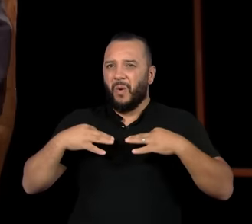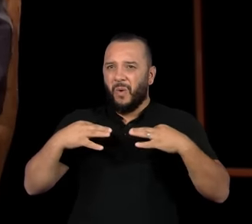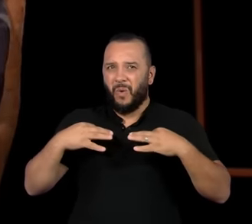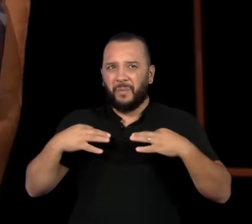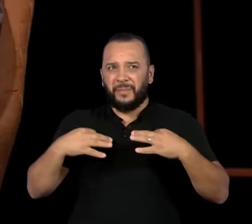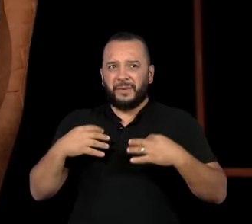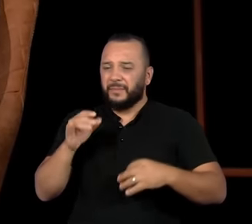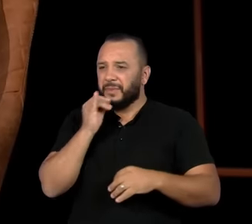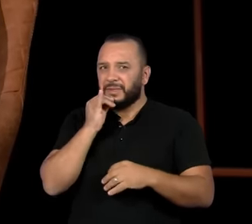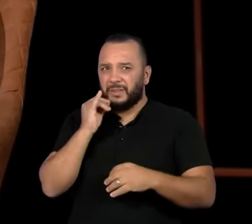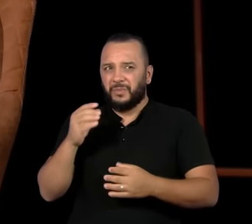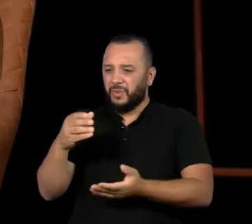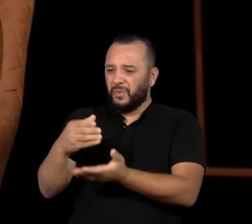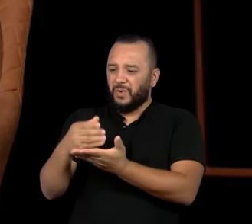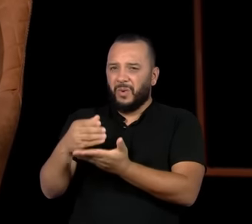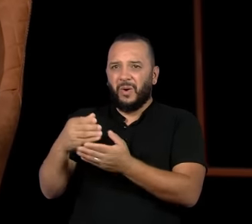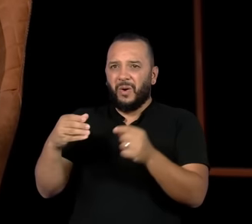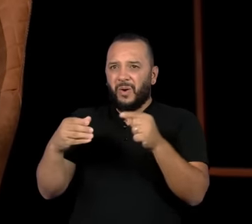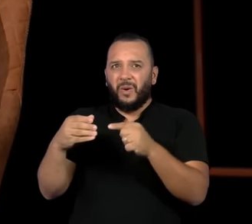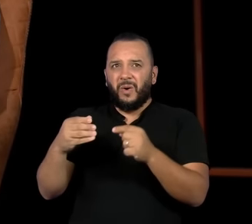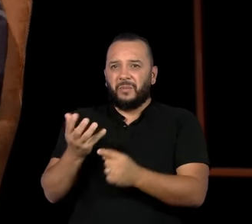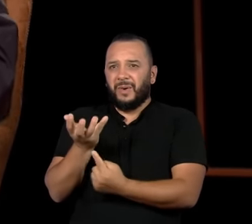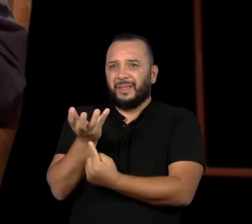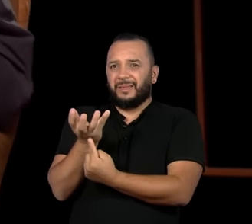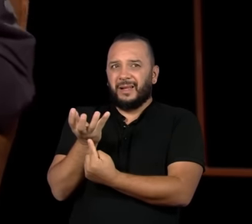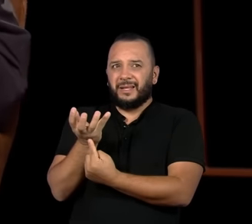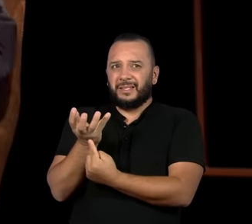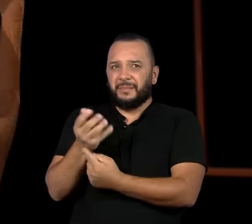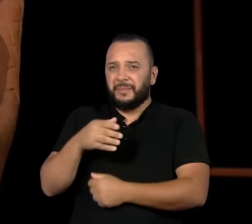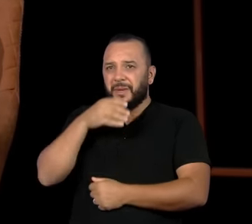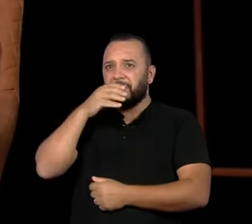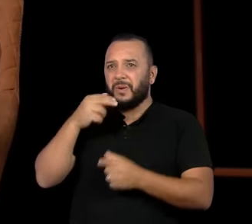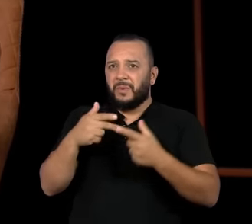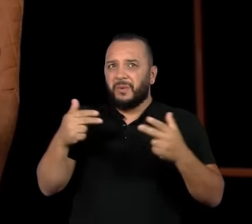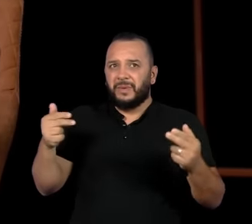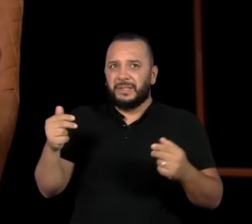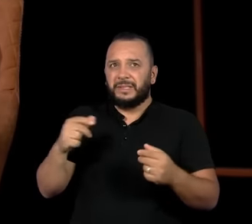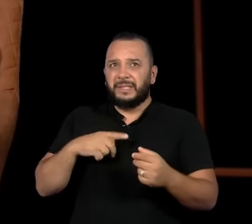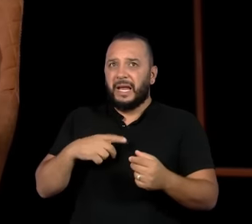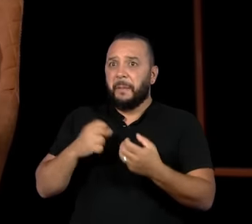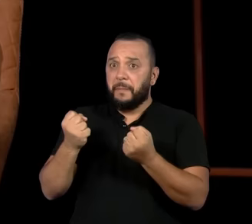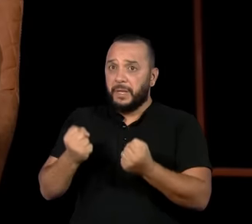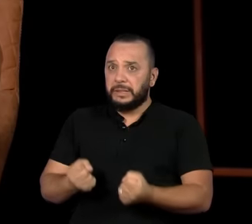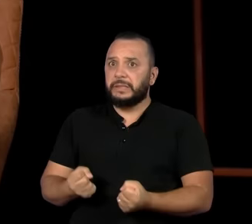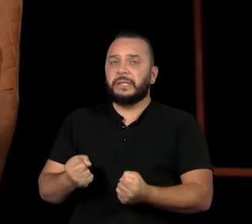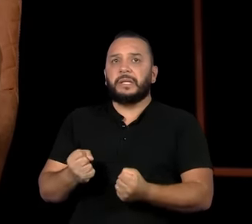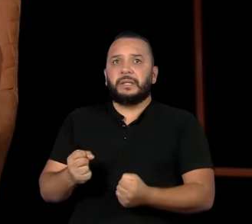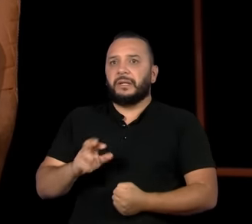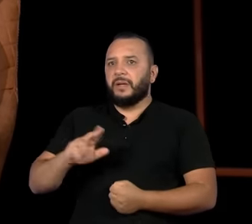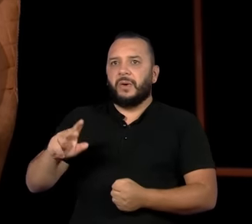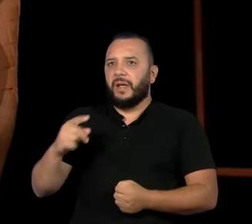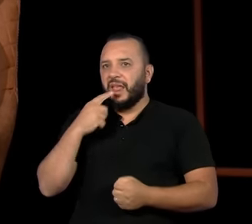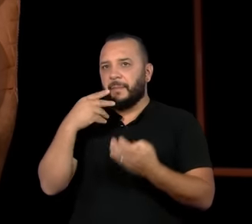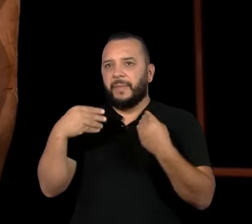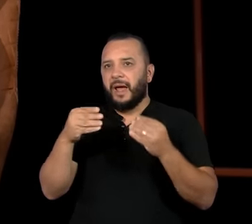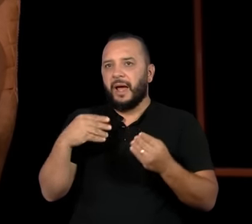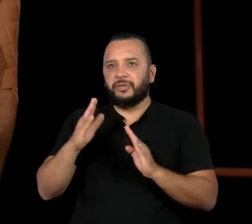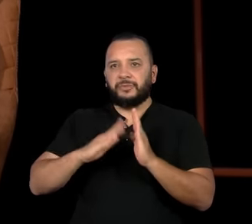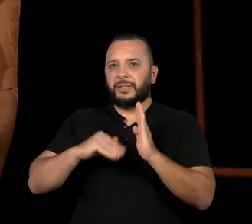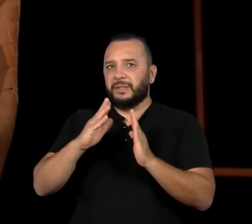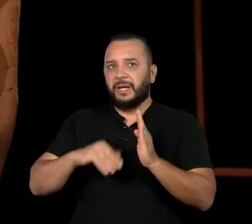cena. Por exemplo, um copo, uma taça para se beber alguma coisa, era pesada, não era de plástico